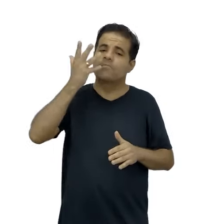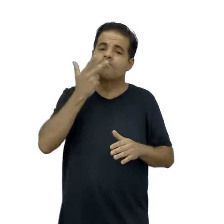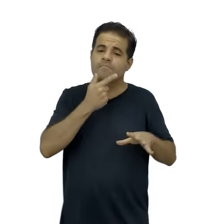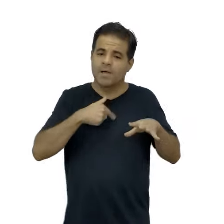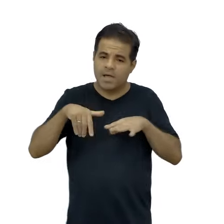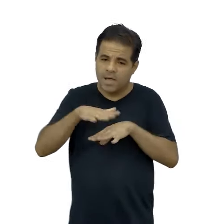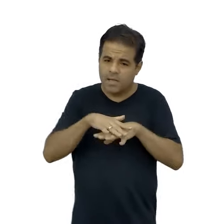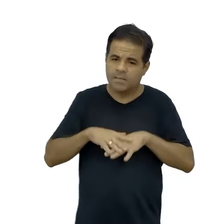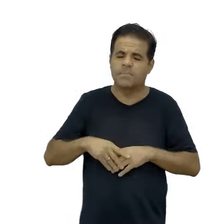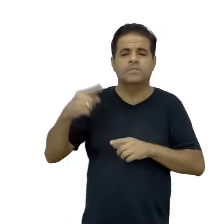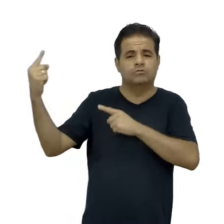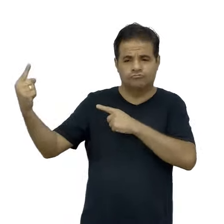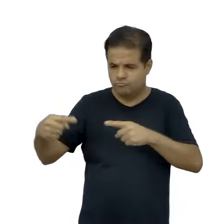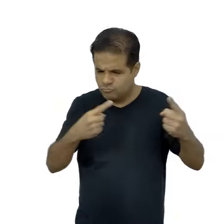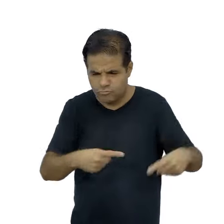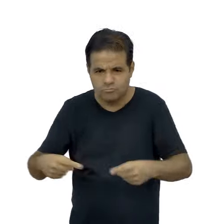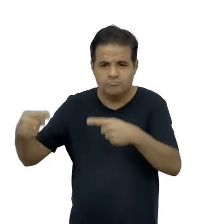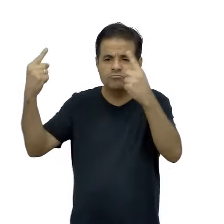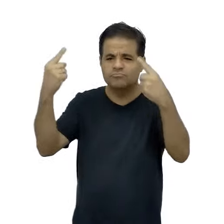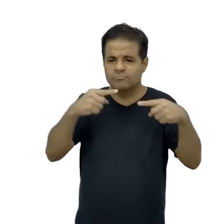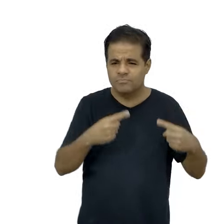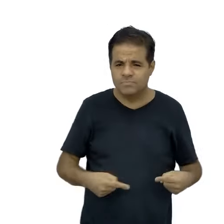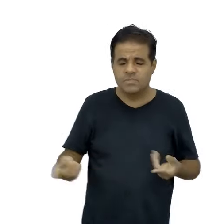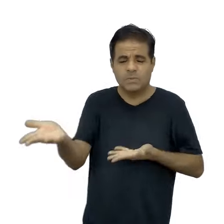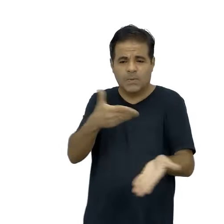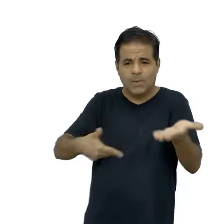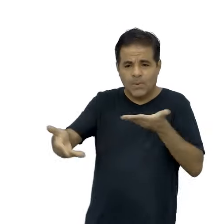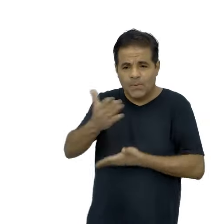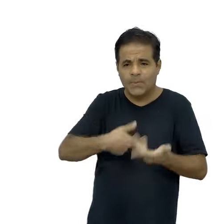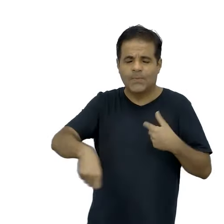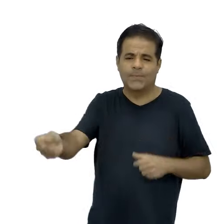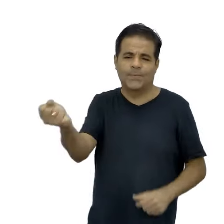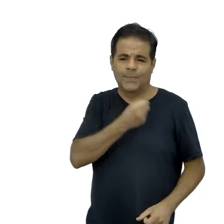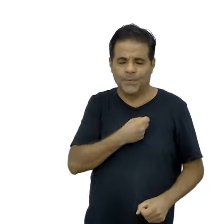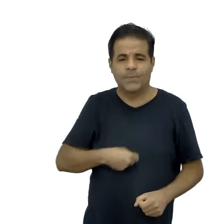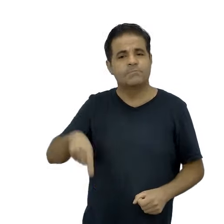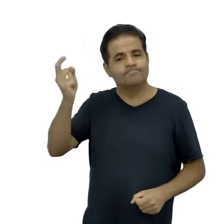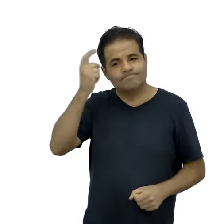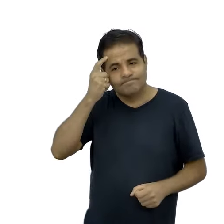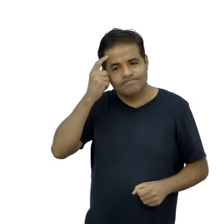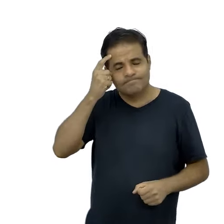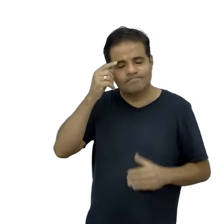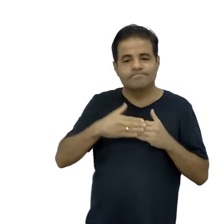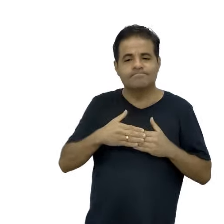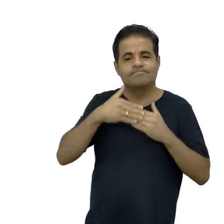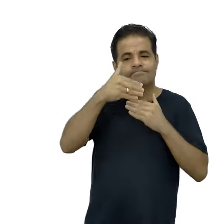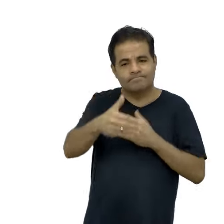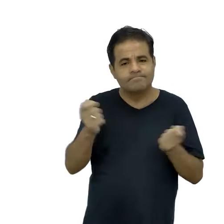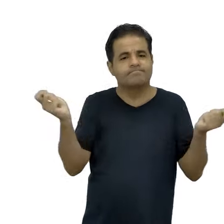podemos discutir diversas situações envolvendo os números racionais e as frações.